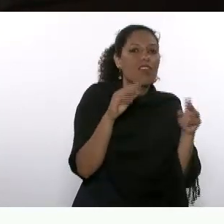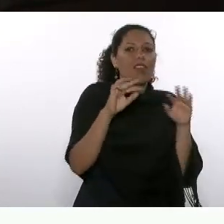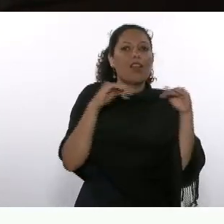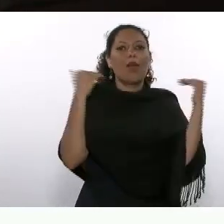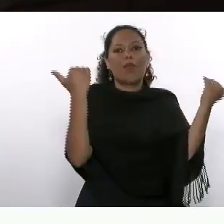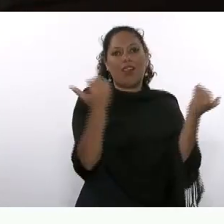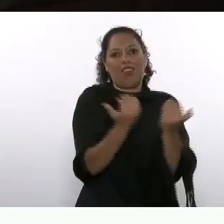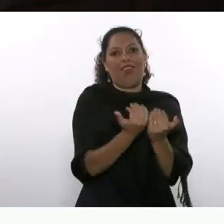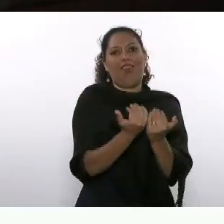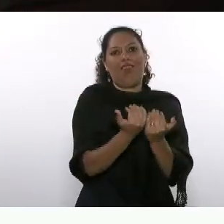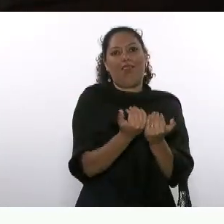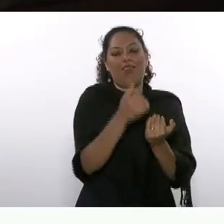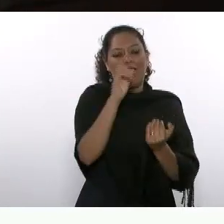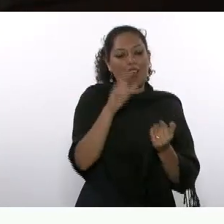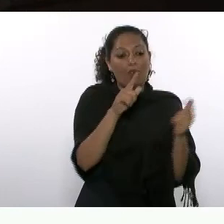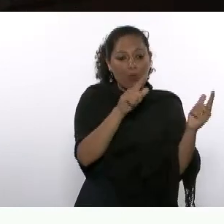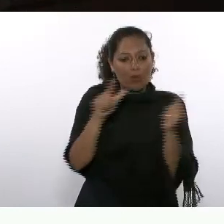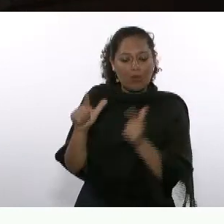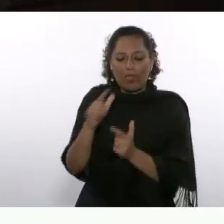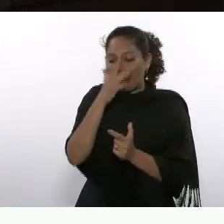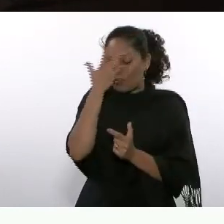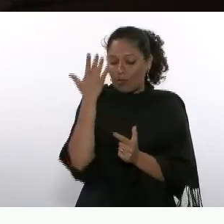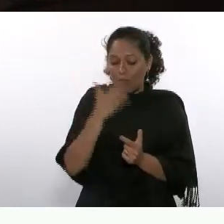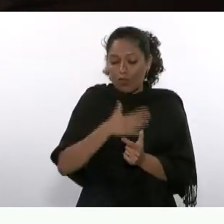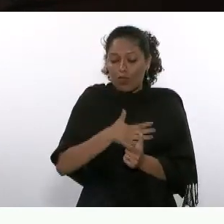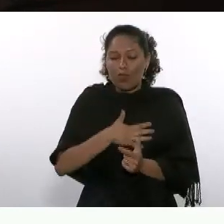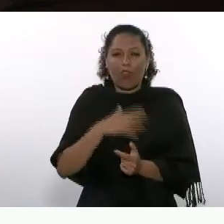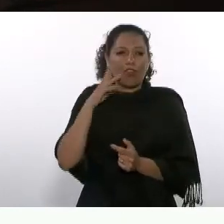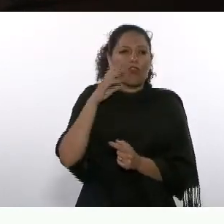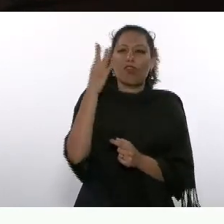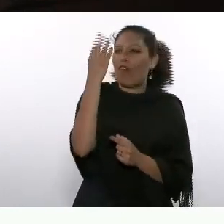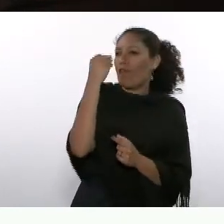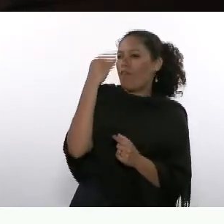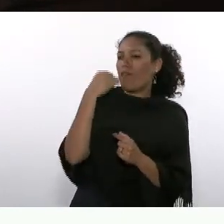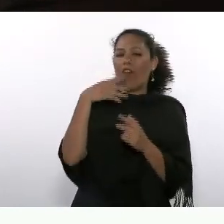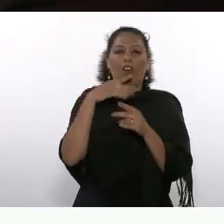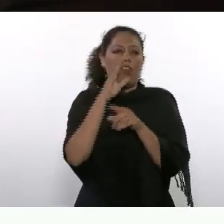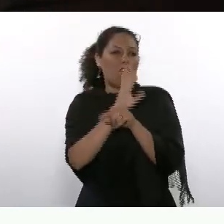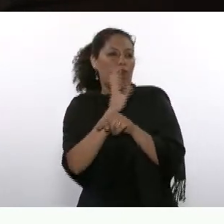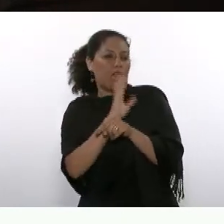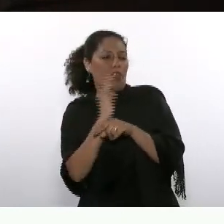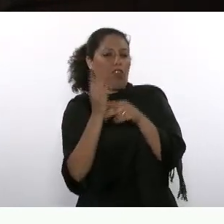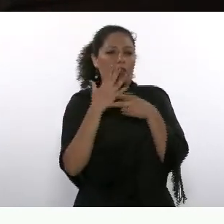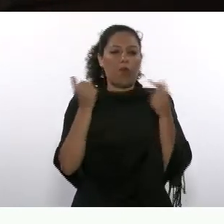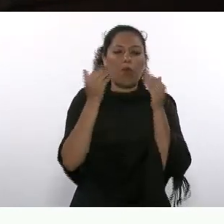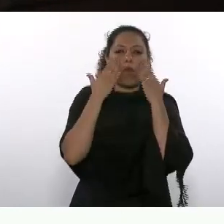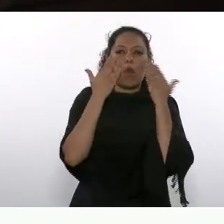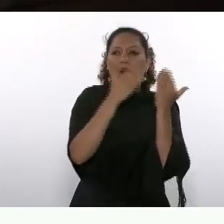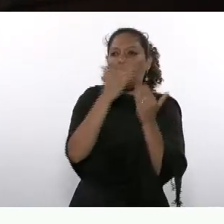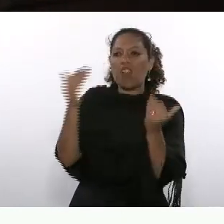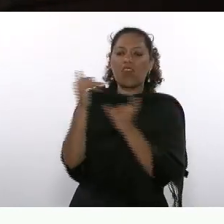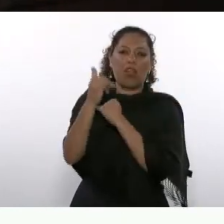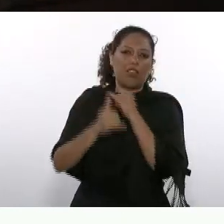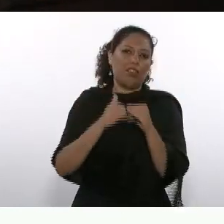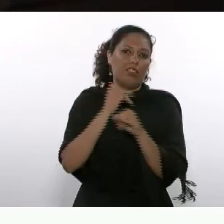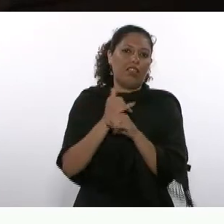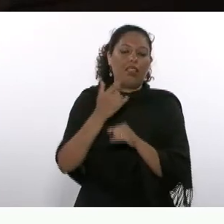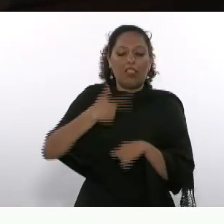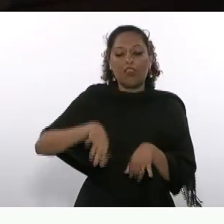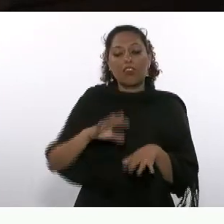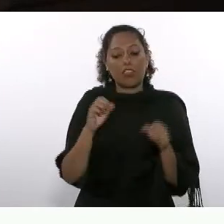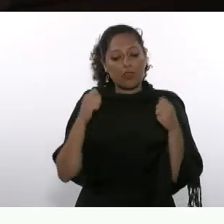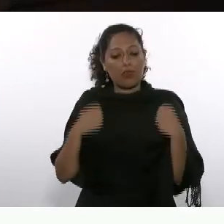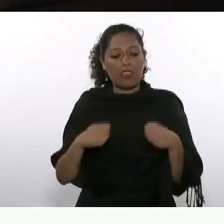conhecer. É um ambiente que as pessoas têm prazer de levar, tirar foto, postar, fazer vídeo. Então, assim, a gente precisa otimizar esse